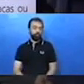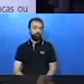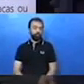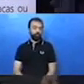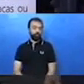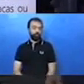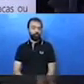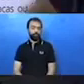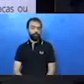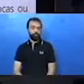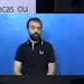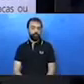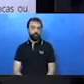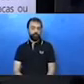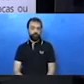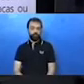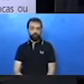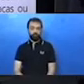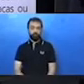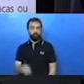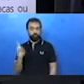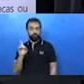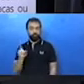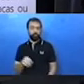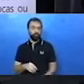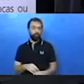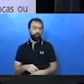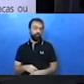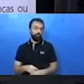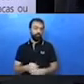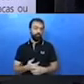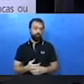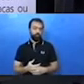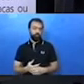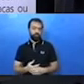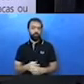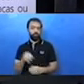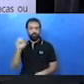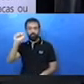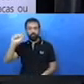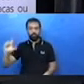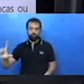vermelho? Uma outra que falava que eu ia marcar de azul.